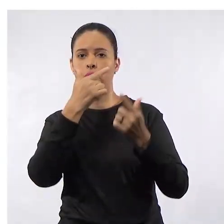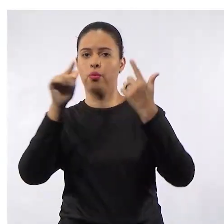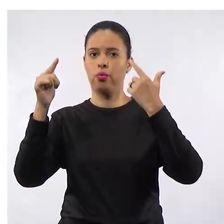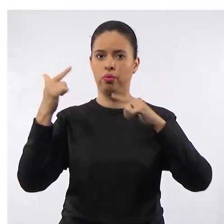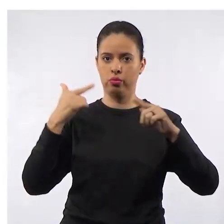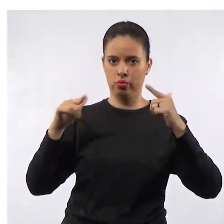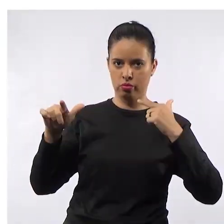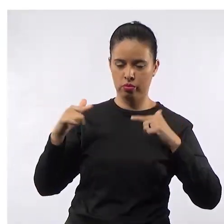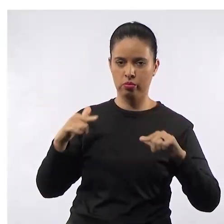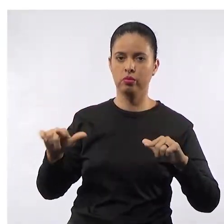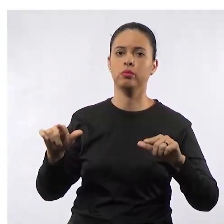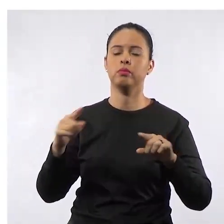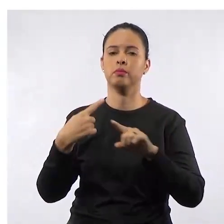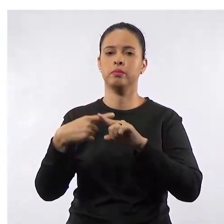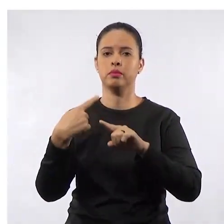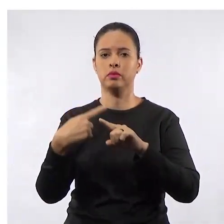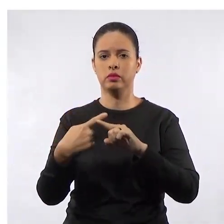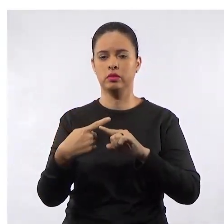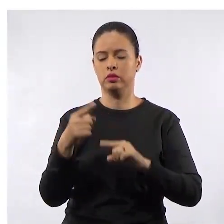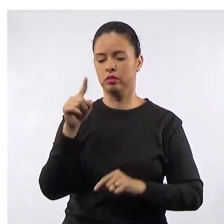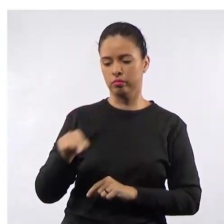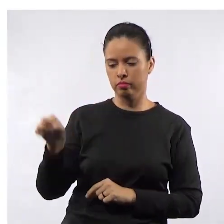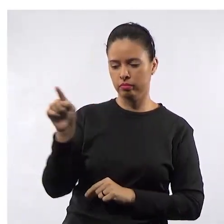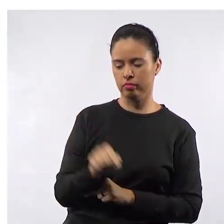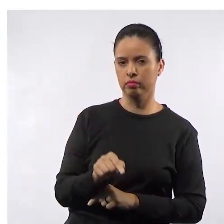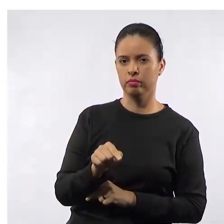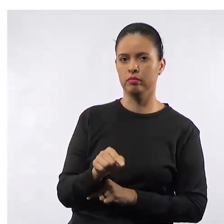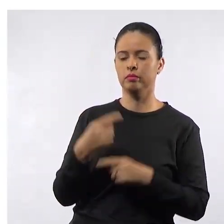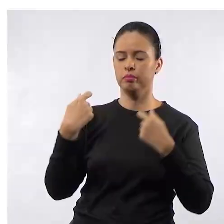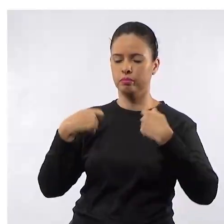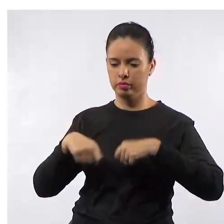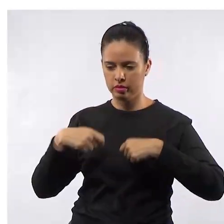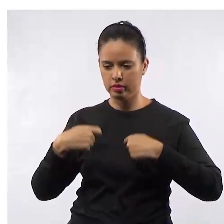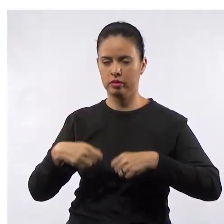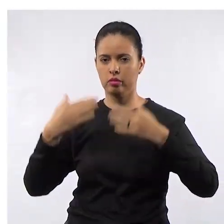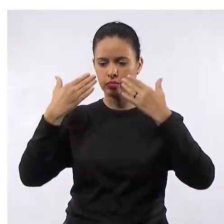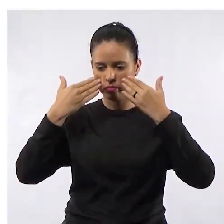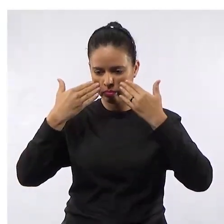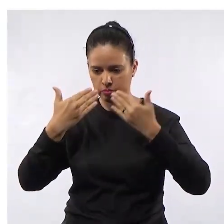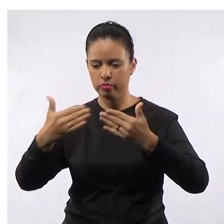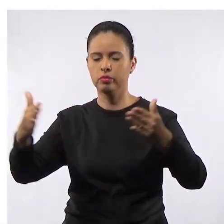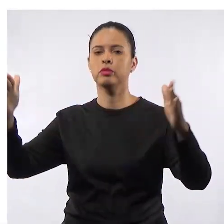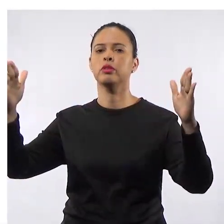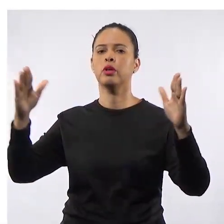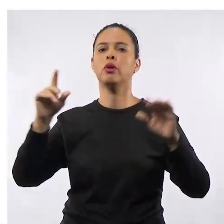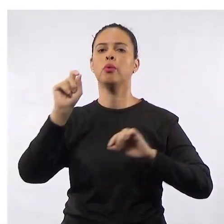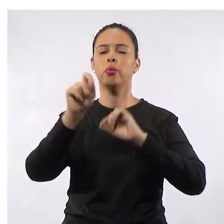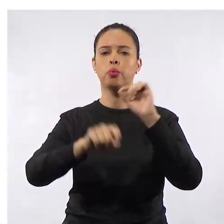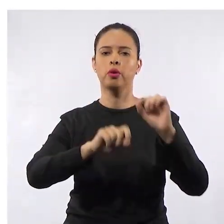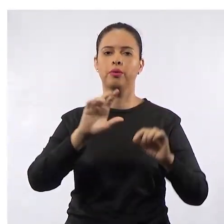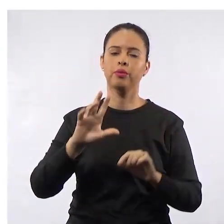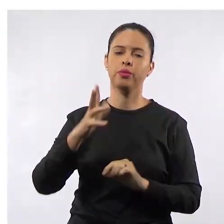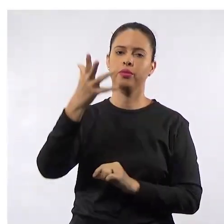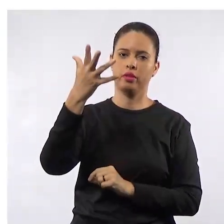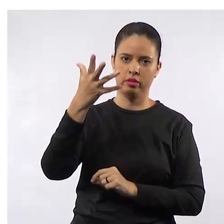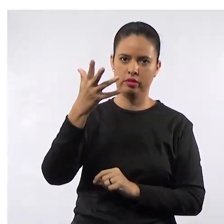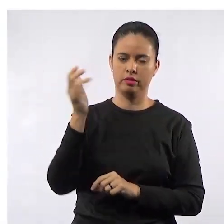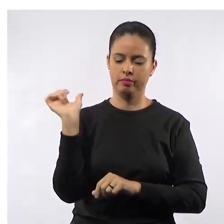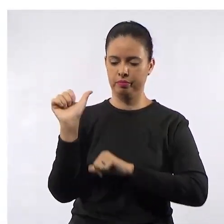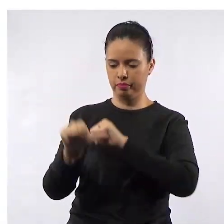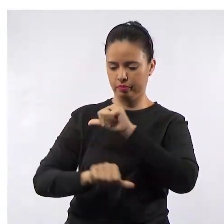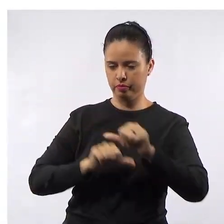de terceiros tá razão pela qual liquidante deve dar publicidade do que se passa tá